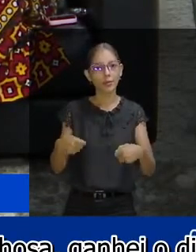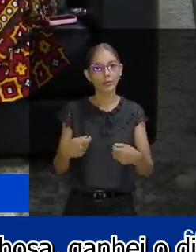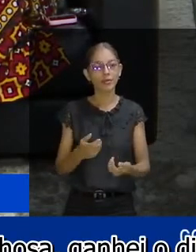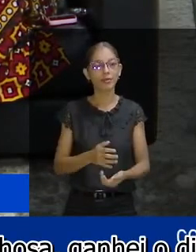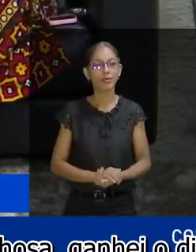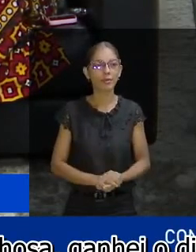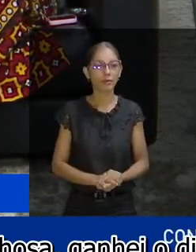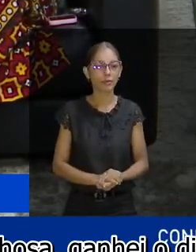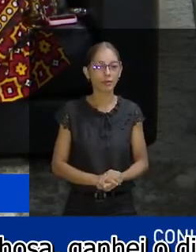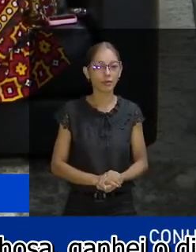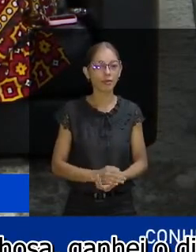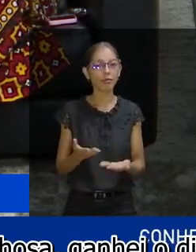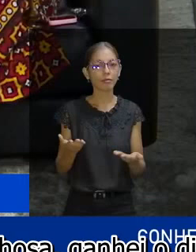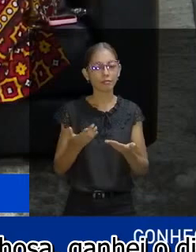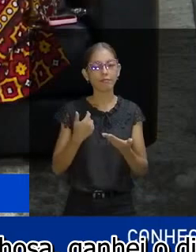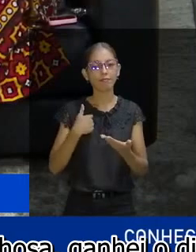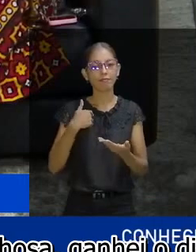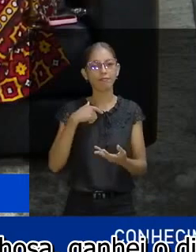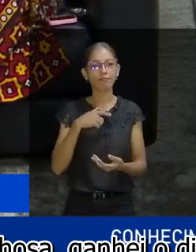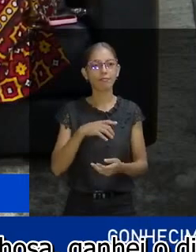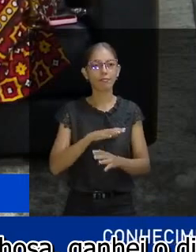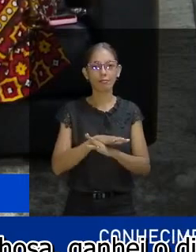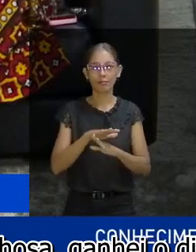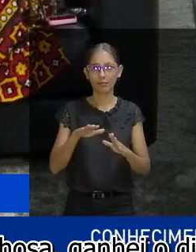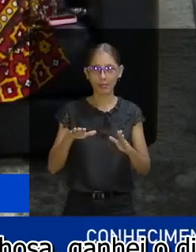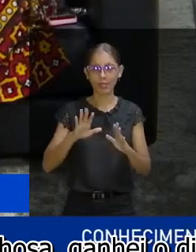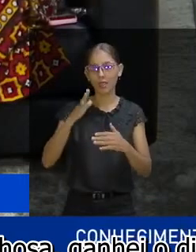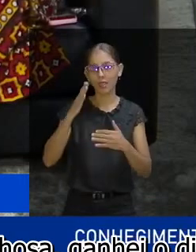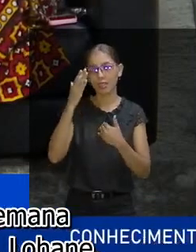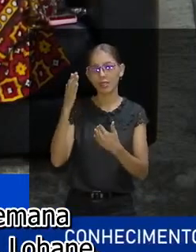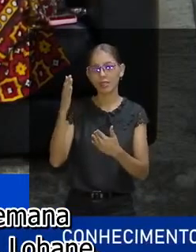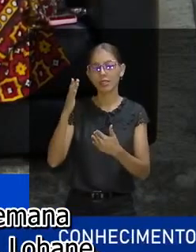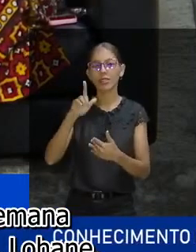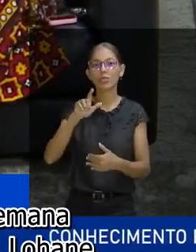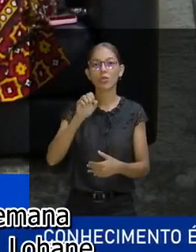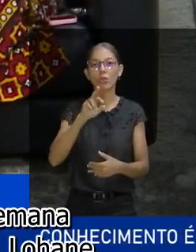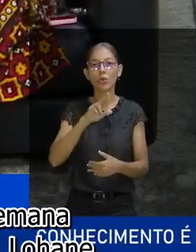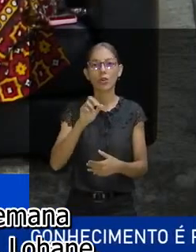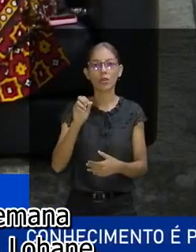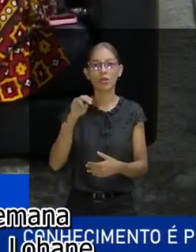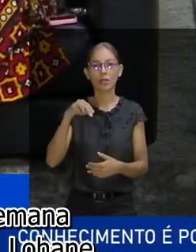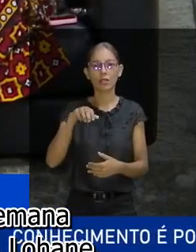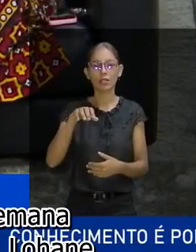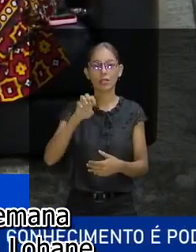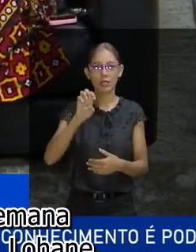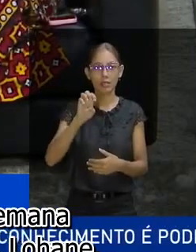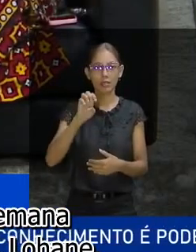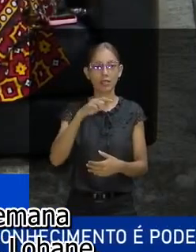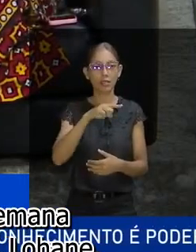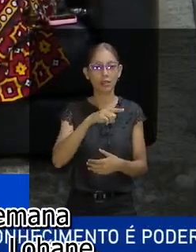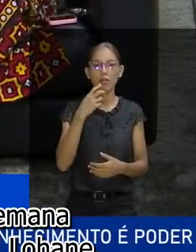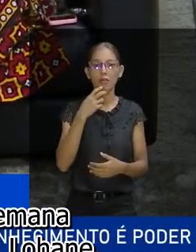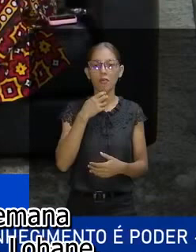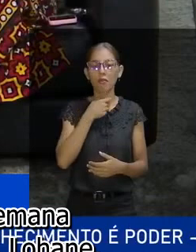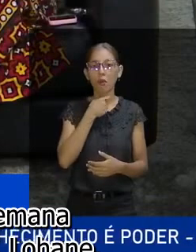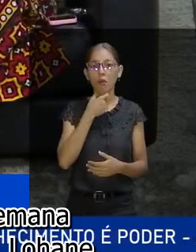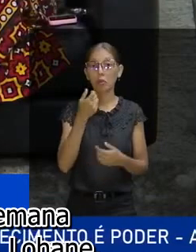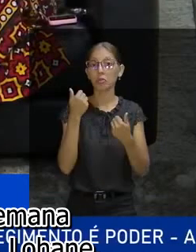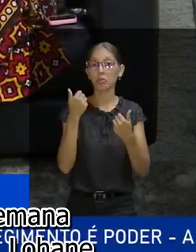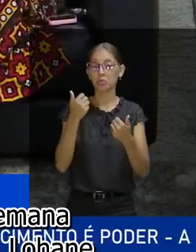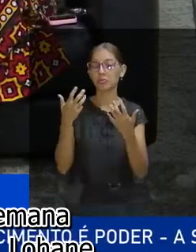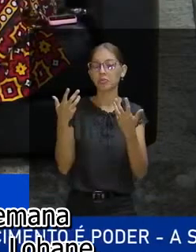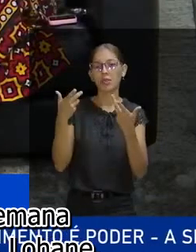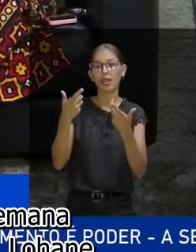agradecendo profundamente a Lohane, voz maravilhosa. Ganhei o dia, aliás, comecei excelentemente bem a